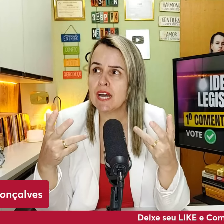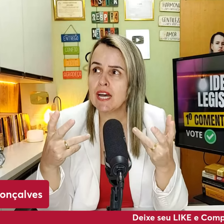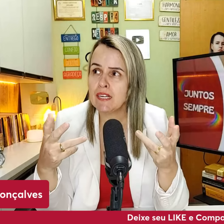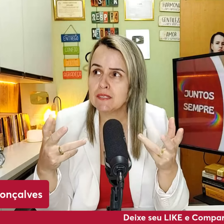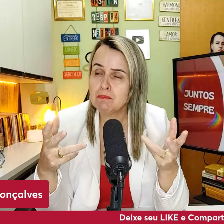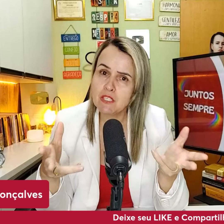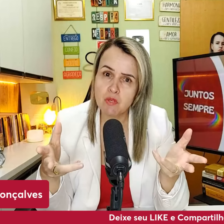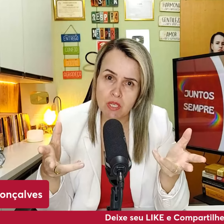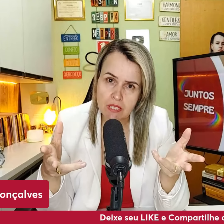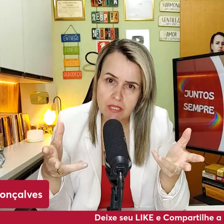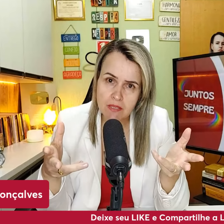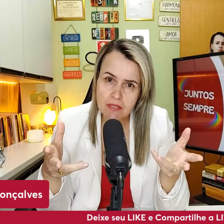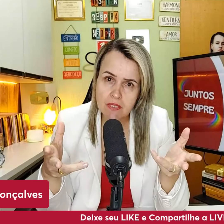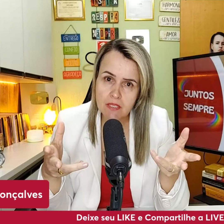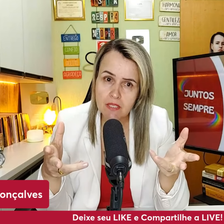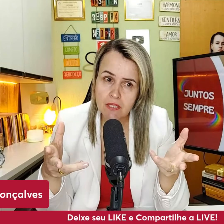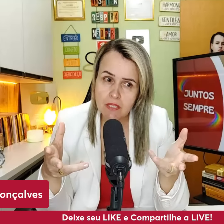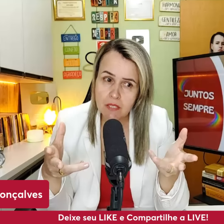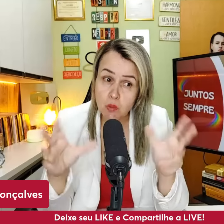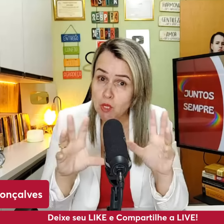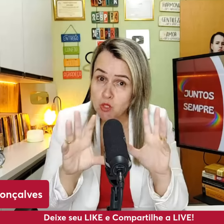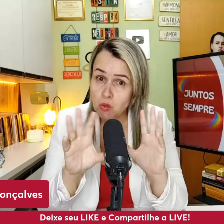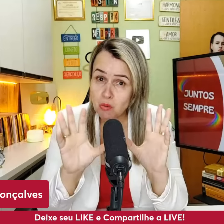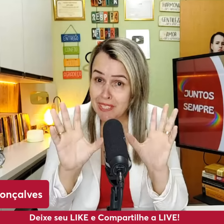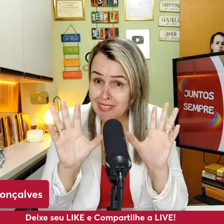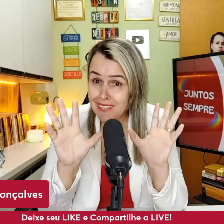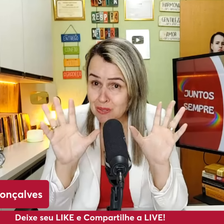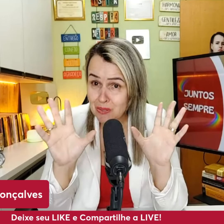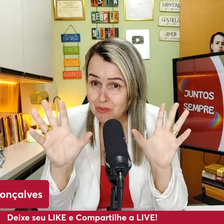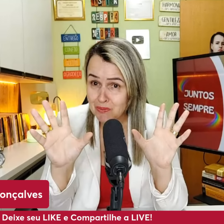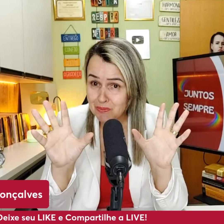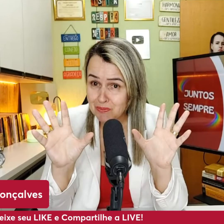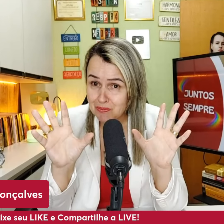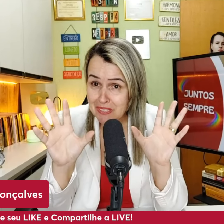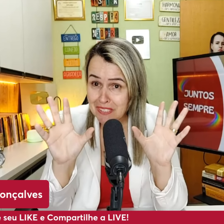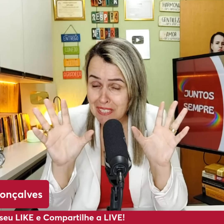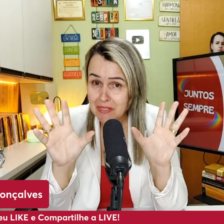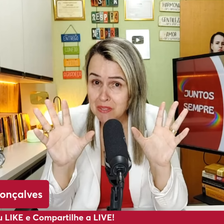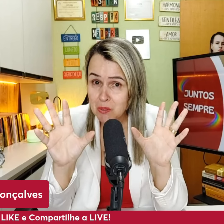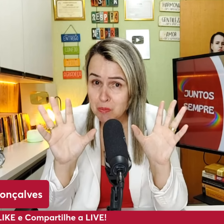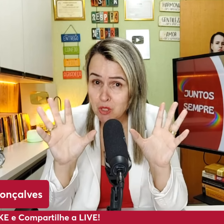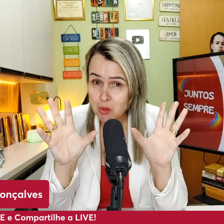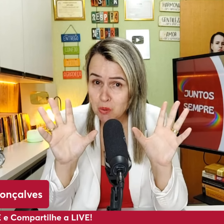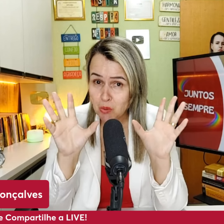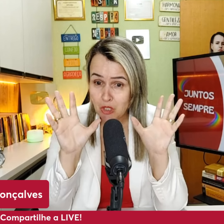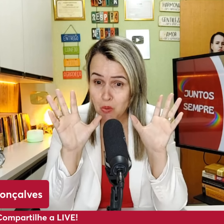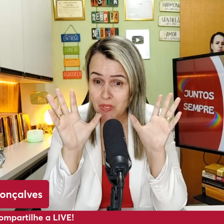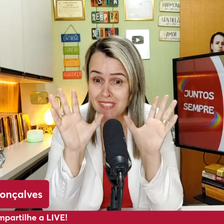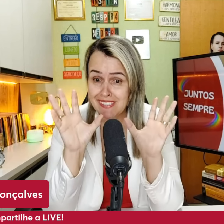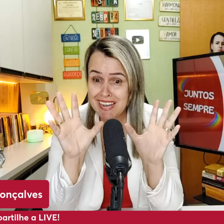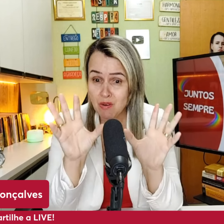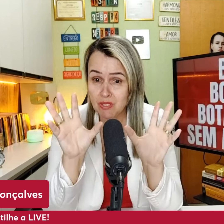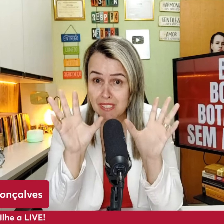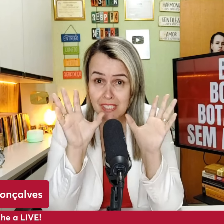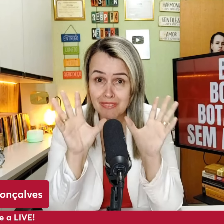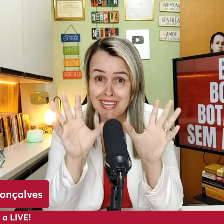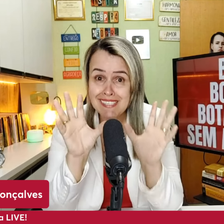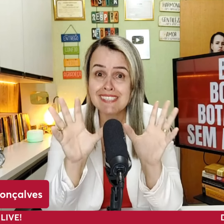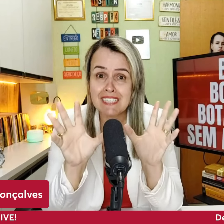vai gerar mais violência e o pior de tudo não é nem isso em si o pior de tudo é que o que está